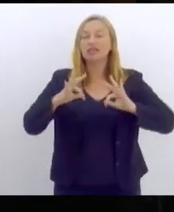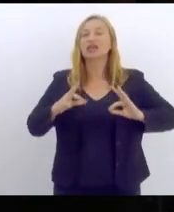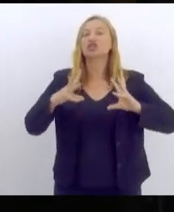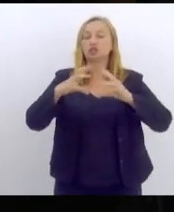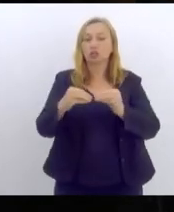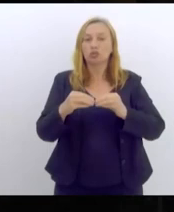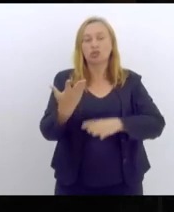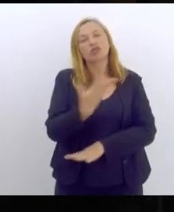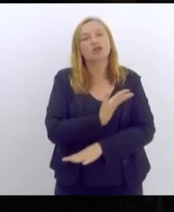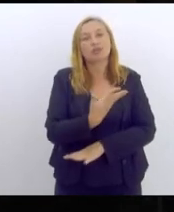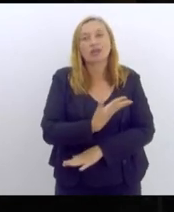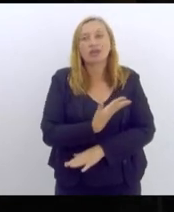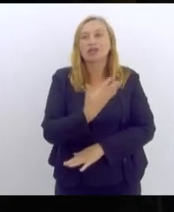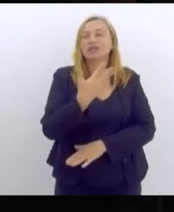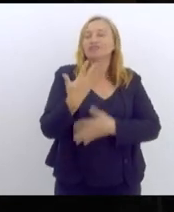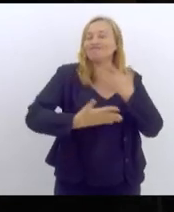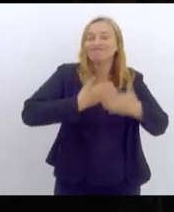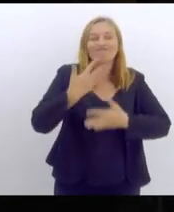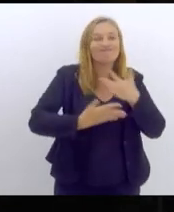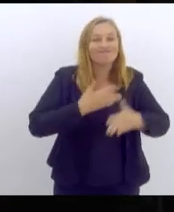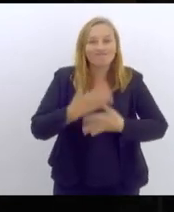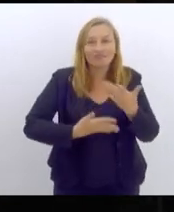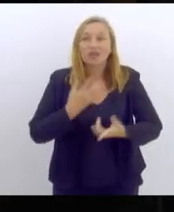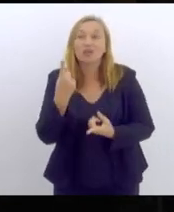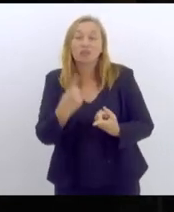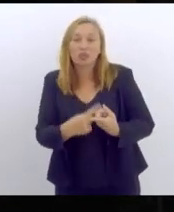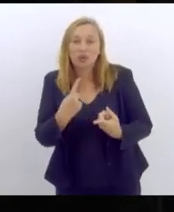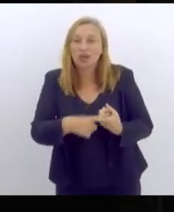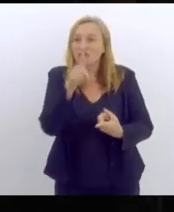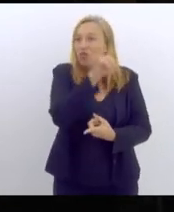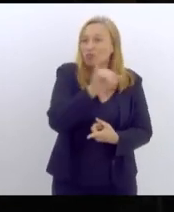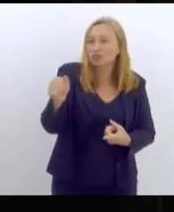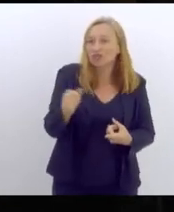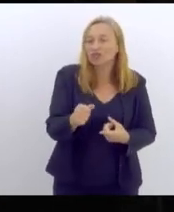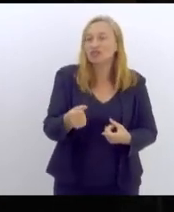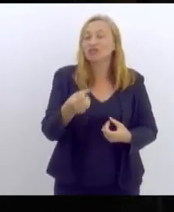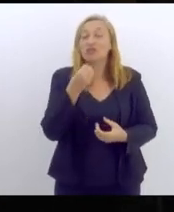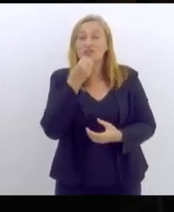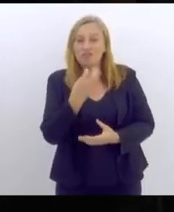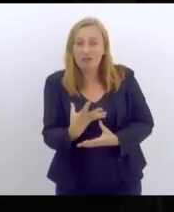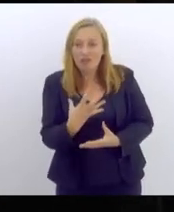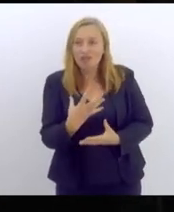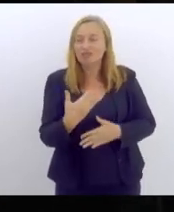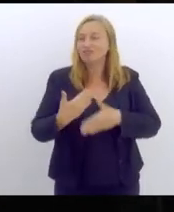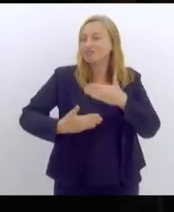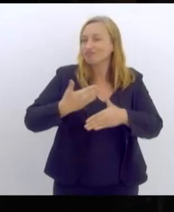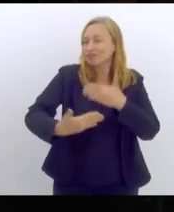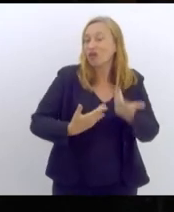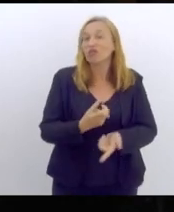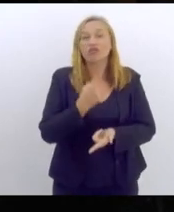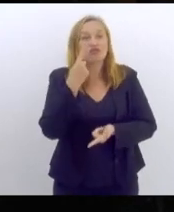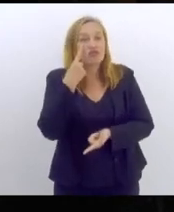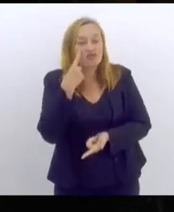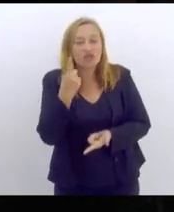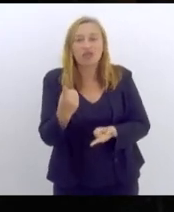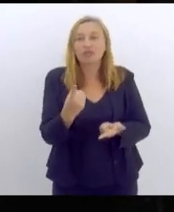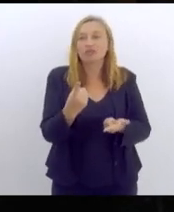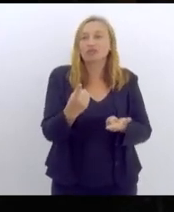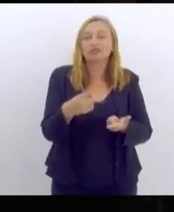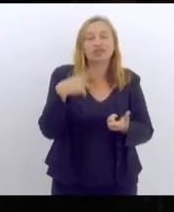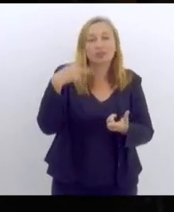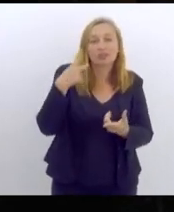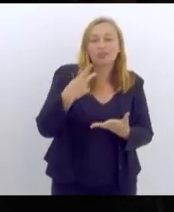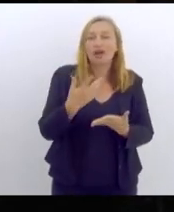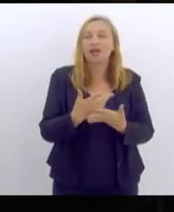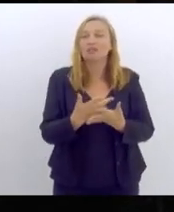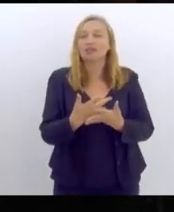colegas, não é, muito alegremente, porque foi um dia bastante produtivo, onde nós vimos